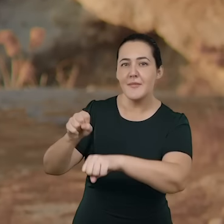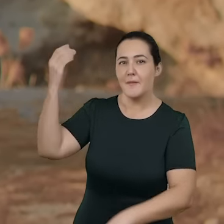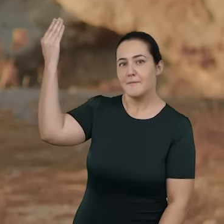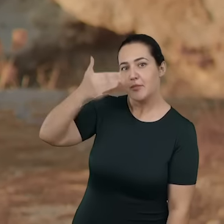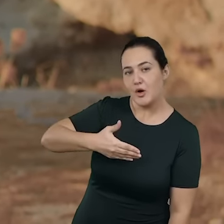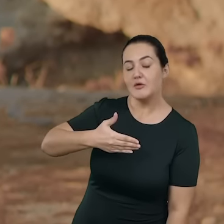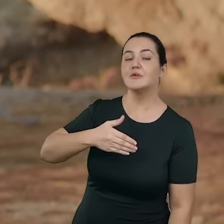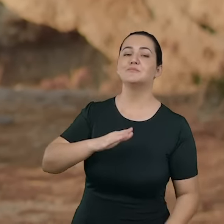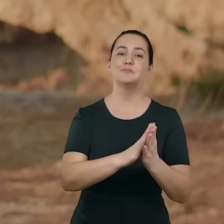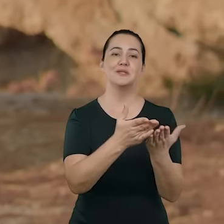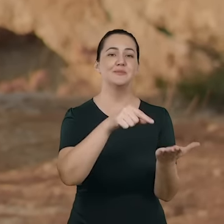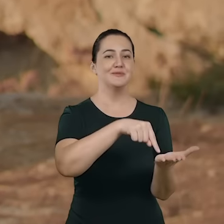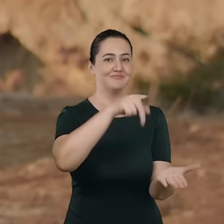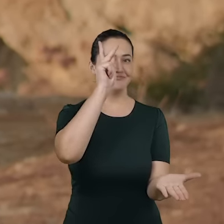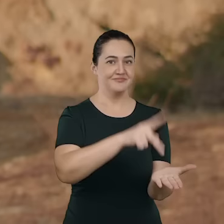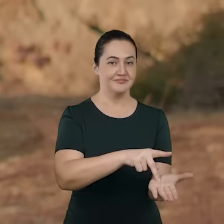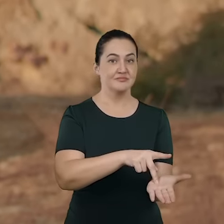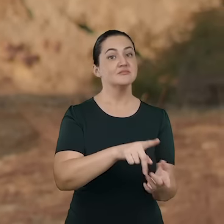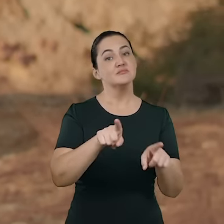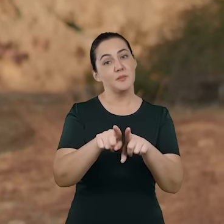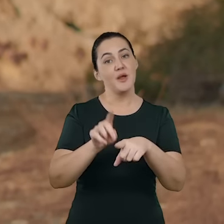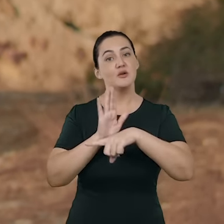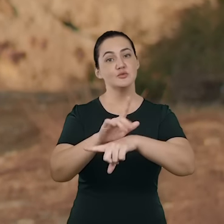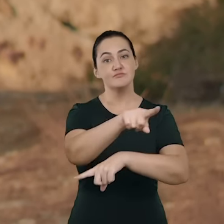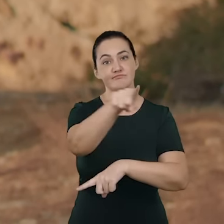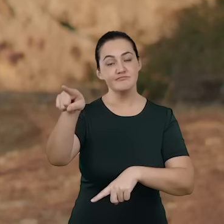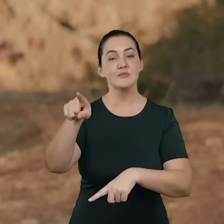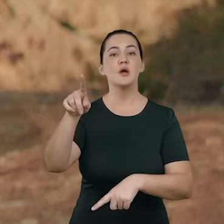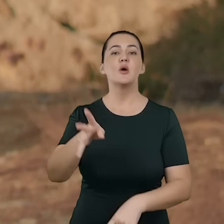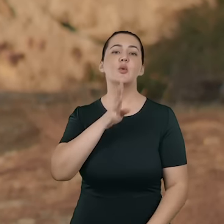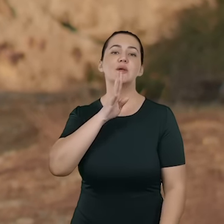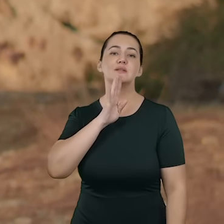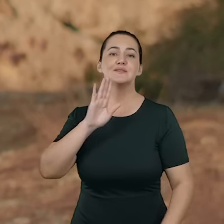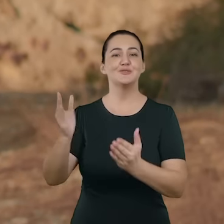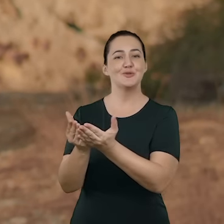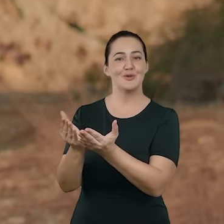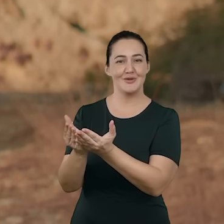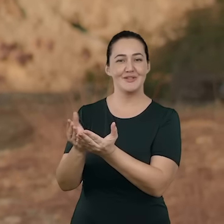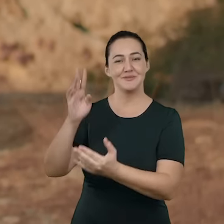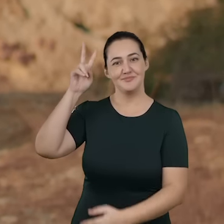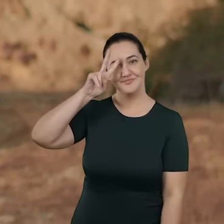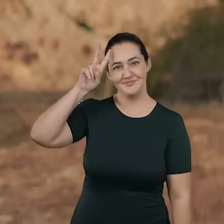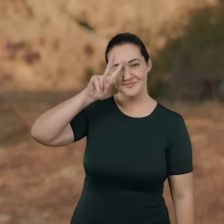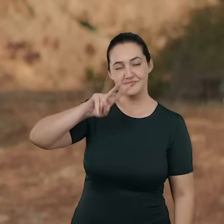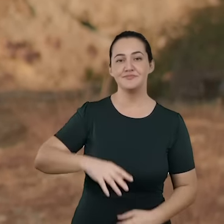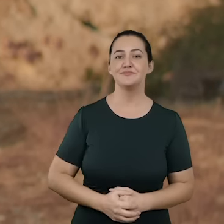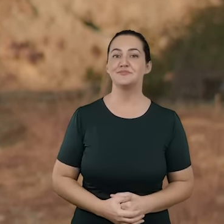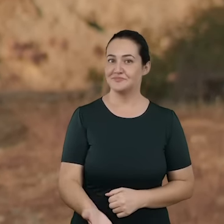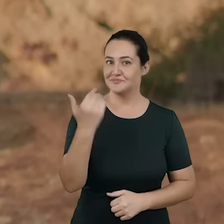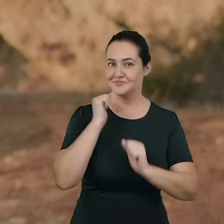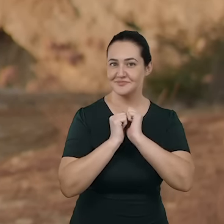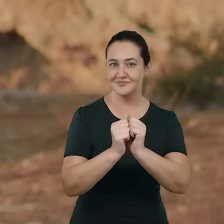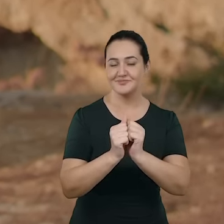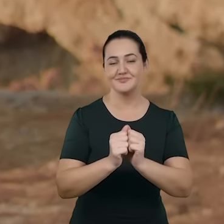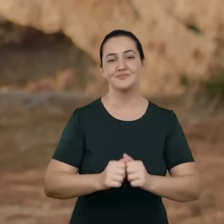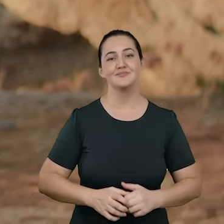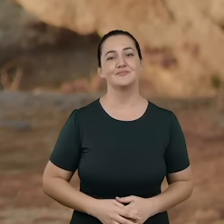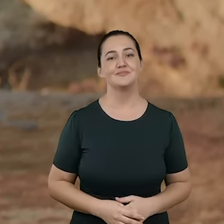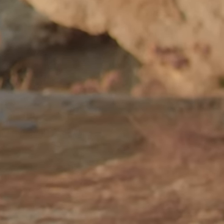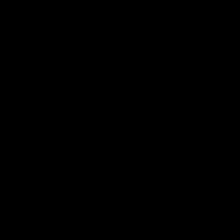que comprovem a historicidade da Bíblia e ajudem você a compreender a história do cristianismo. Não sai daí porque o nosso programa está